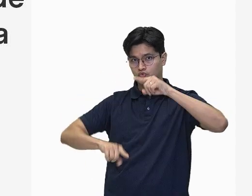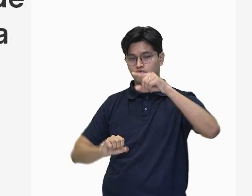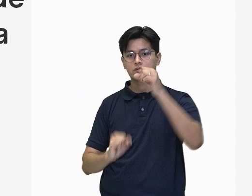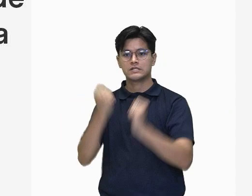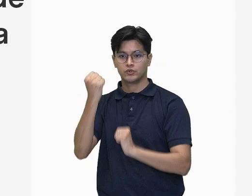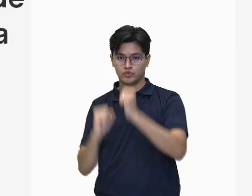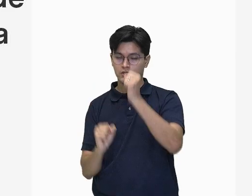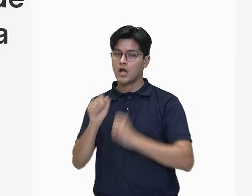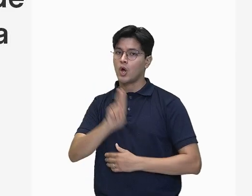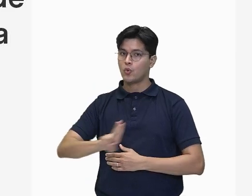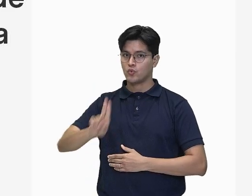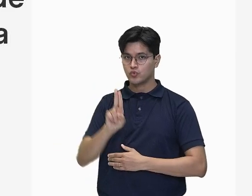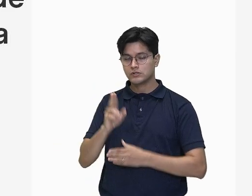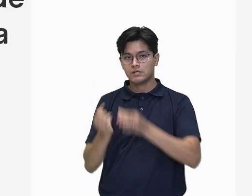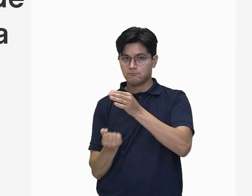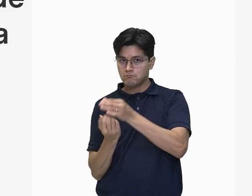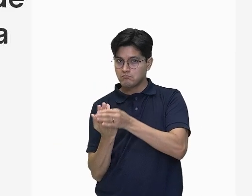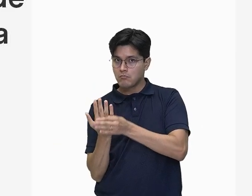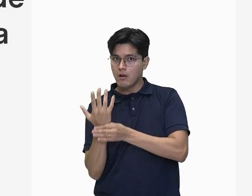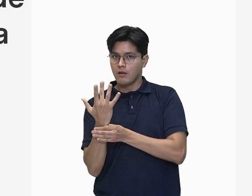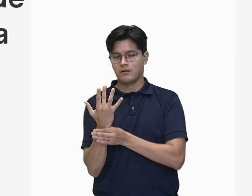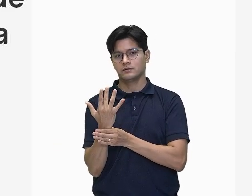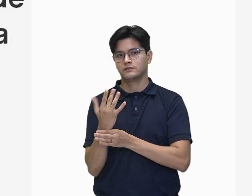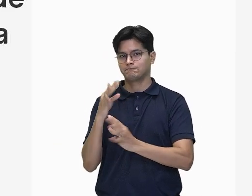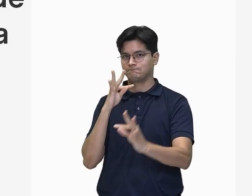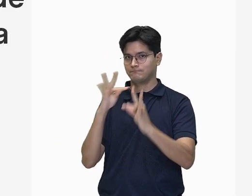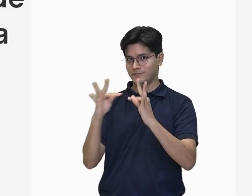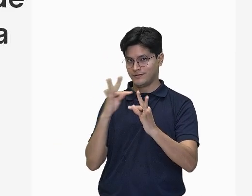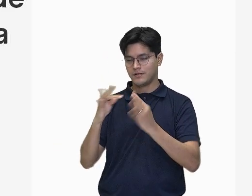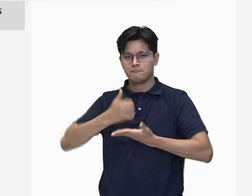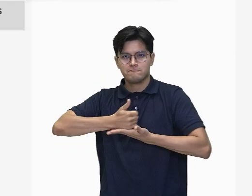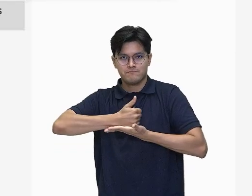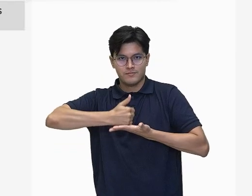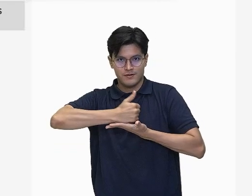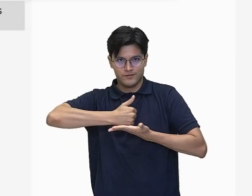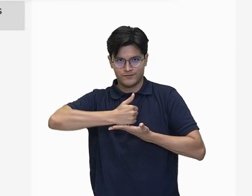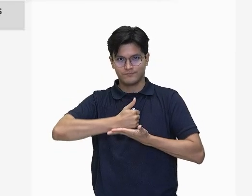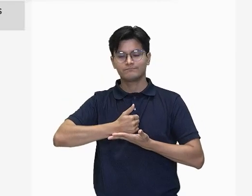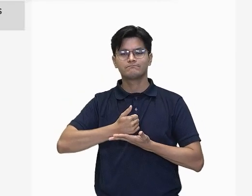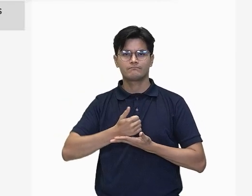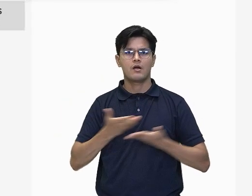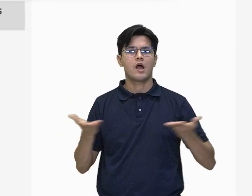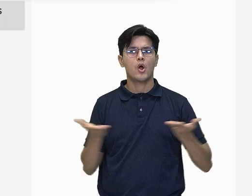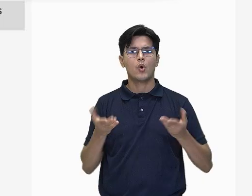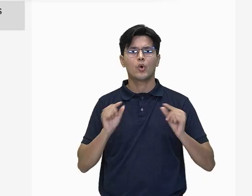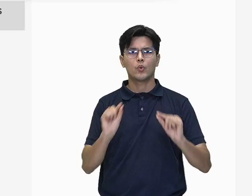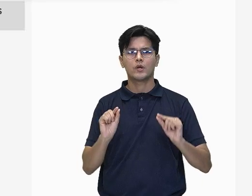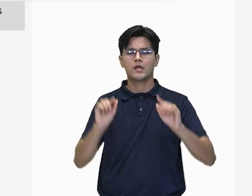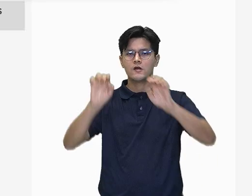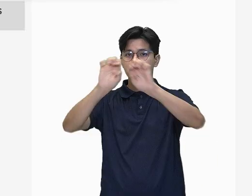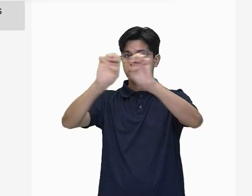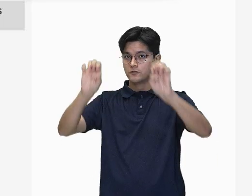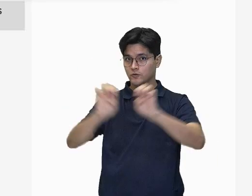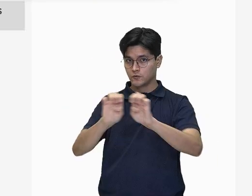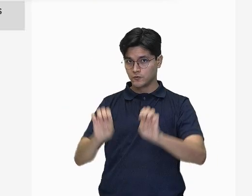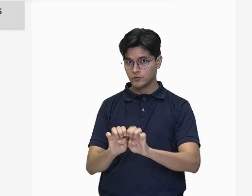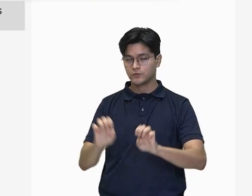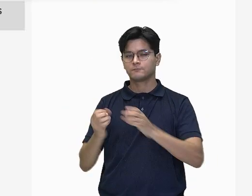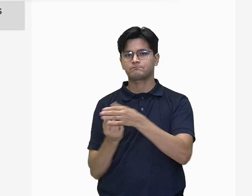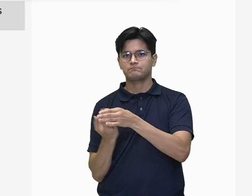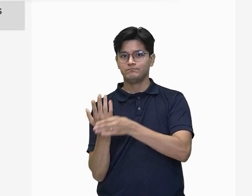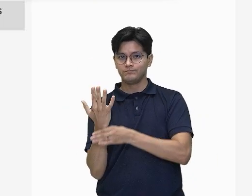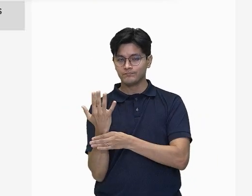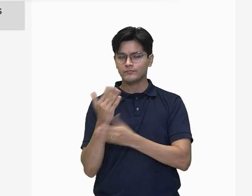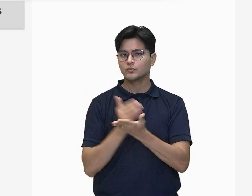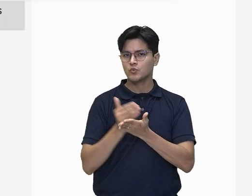do uso dessas plantas. E daí a gente vai observar as partes da planta. Né? Então a gente inicia aí observando,